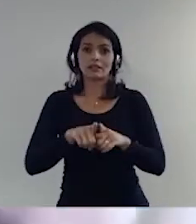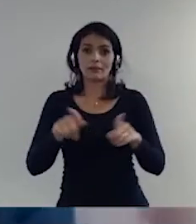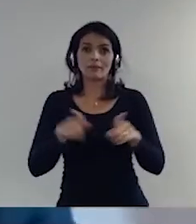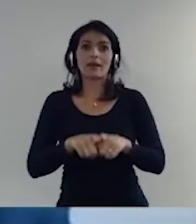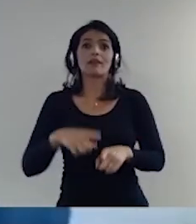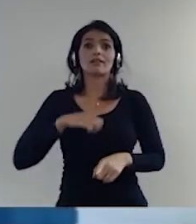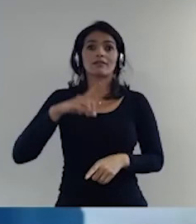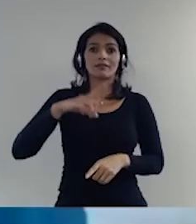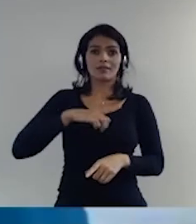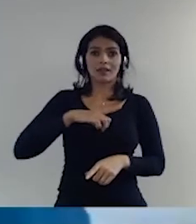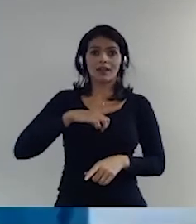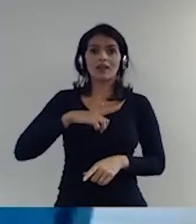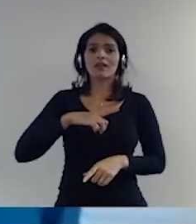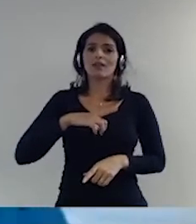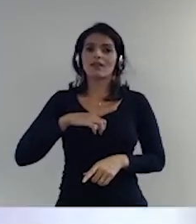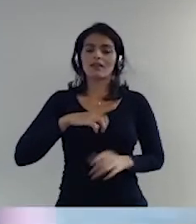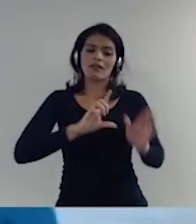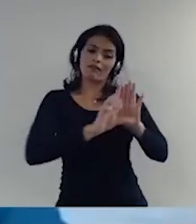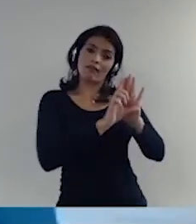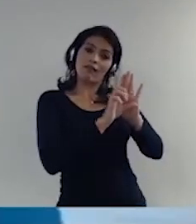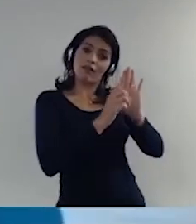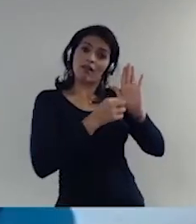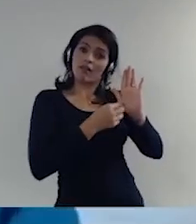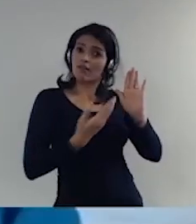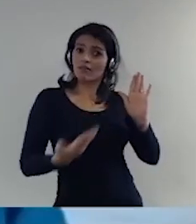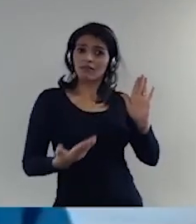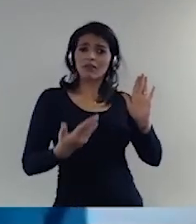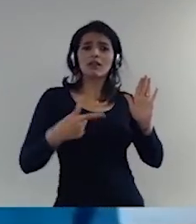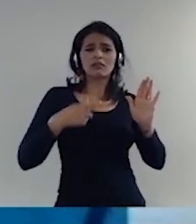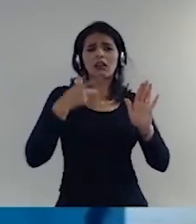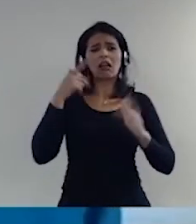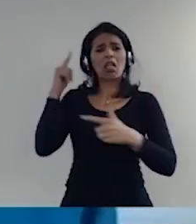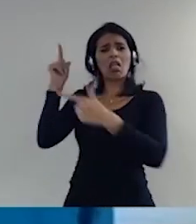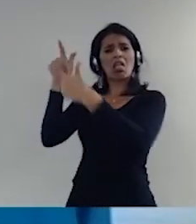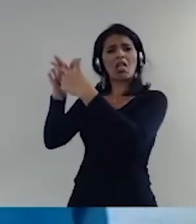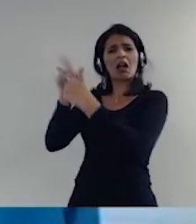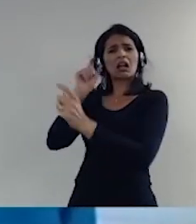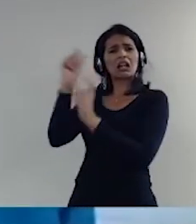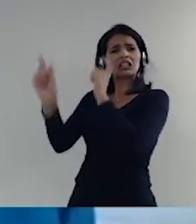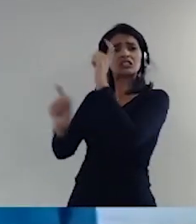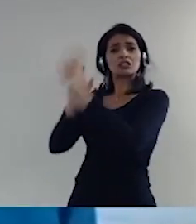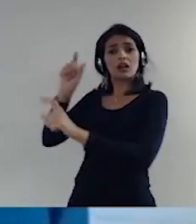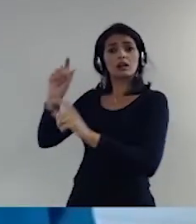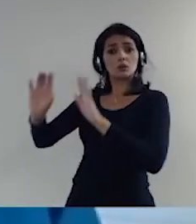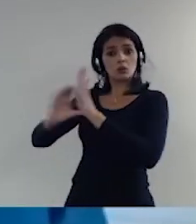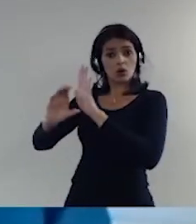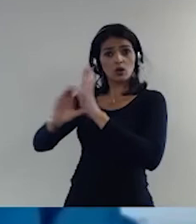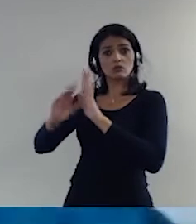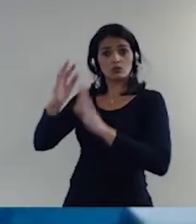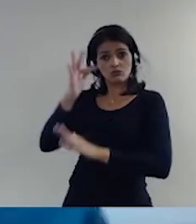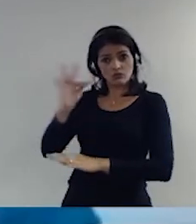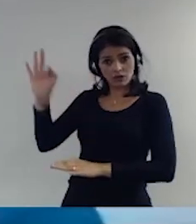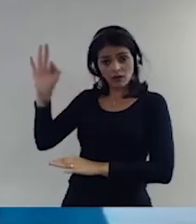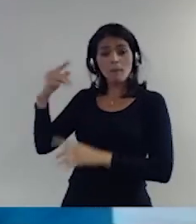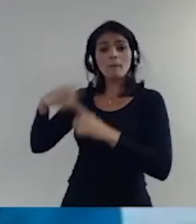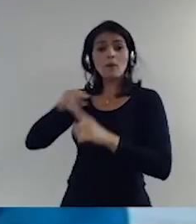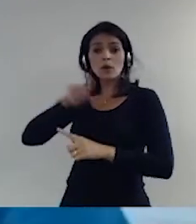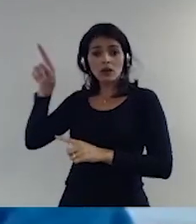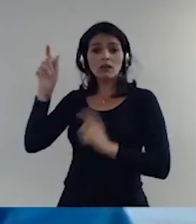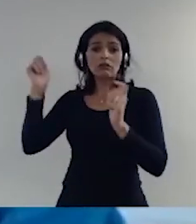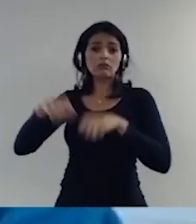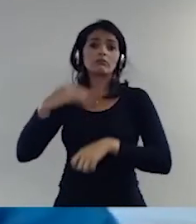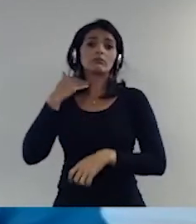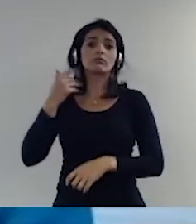presença de todos os requisitos legais, e tem sido criticado por muitos juristas, porque ele acaba permitindo que o